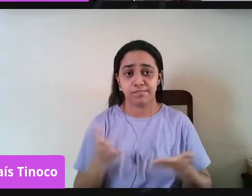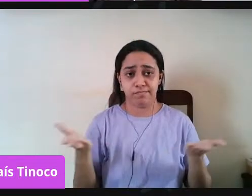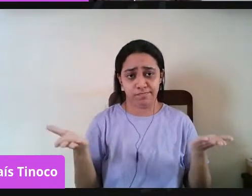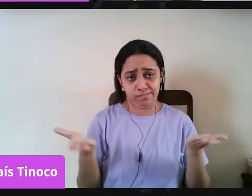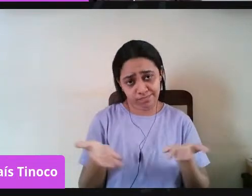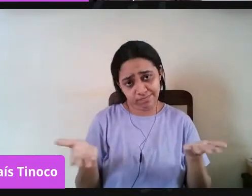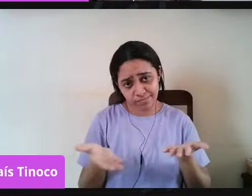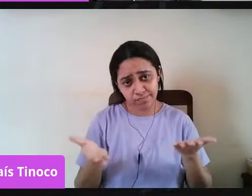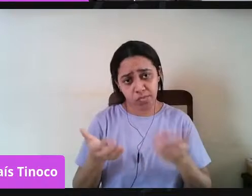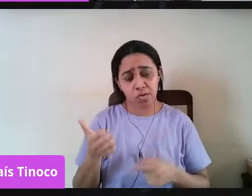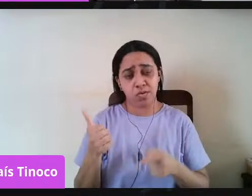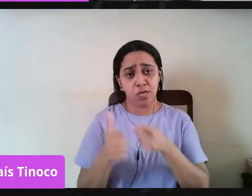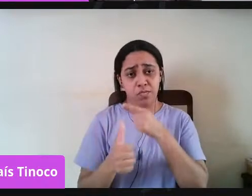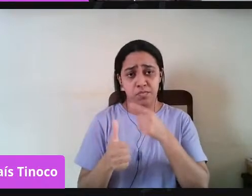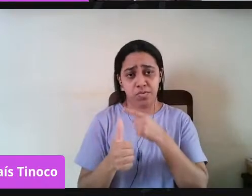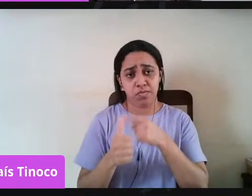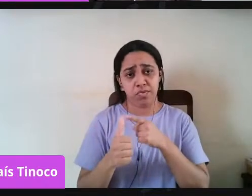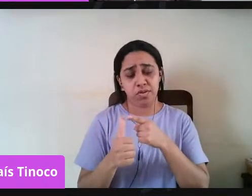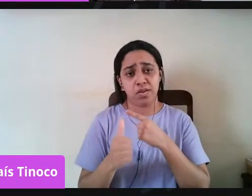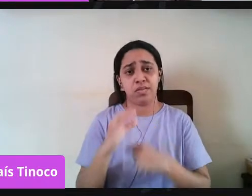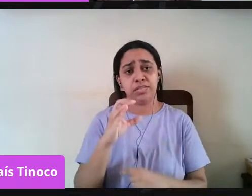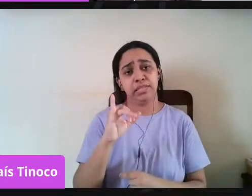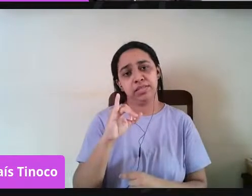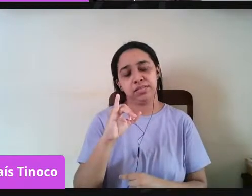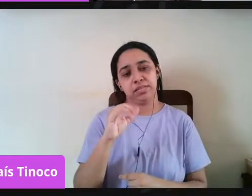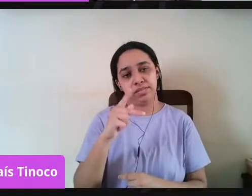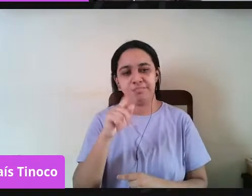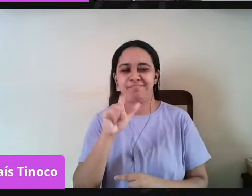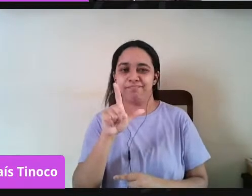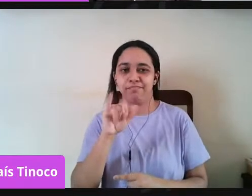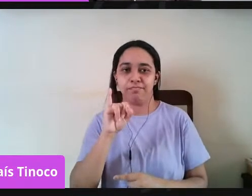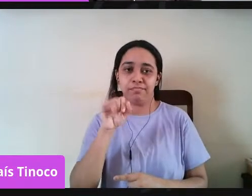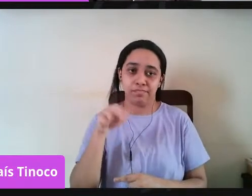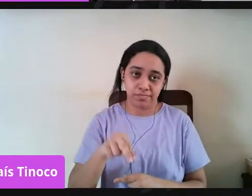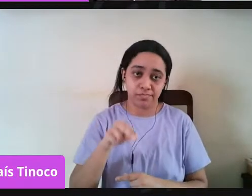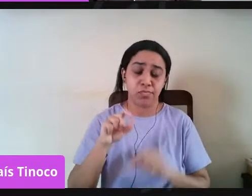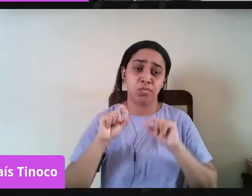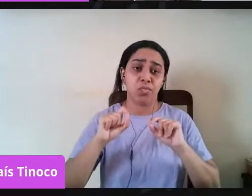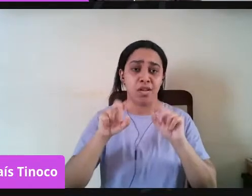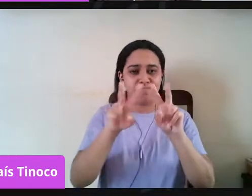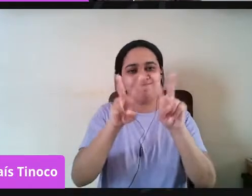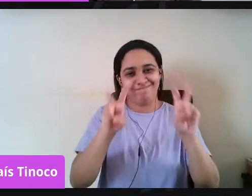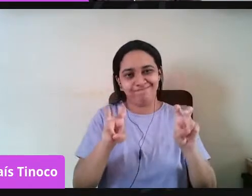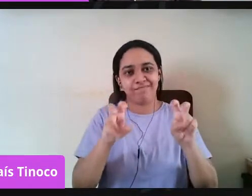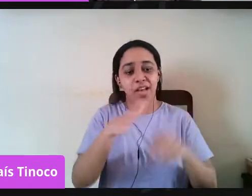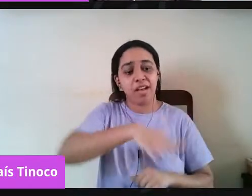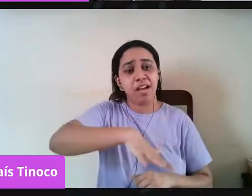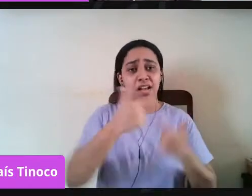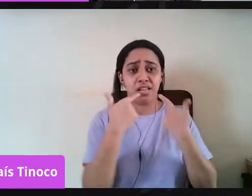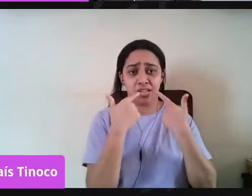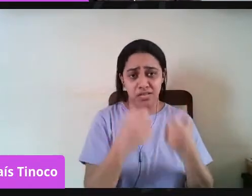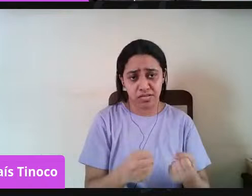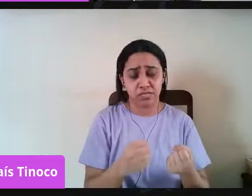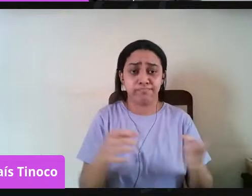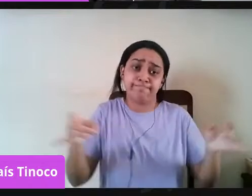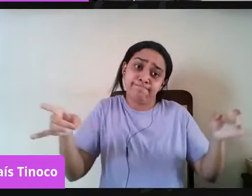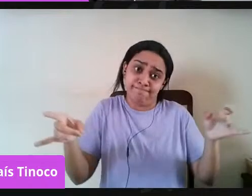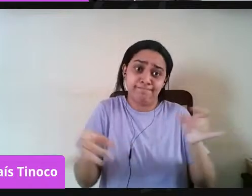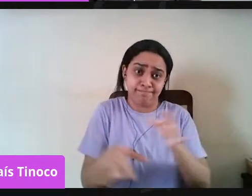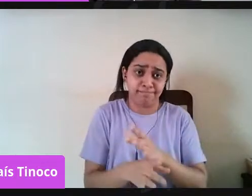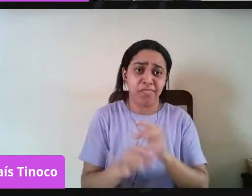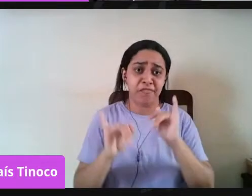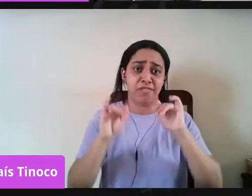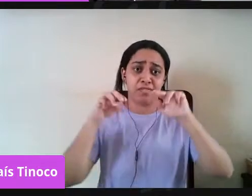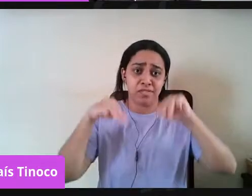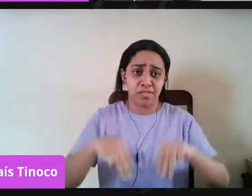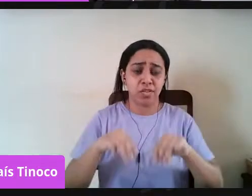Hoje, o primeiro ciclo de palestras sobre linguística se encerra